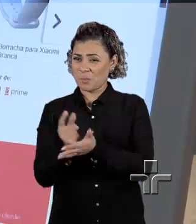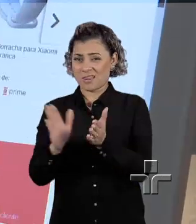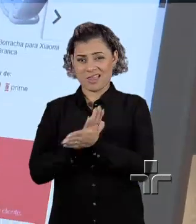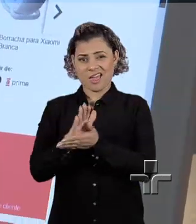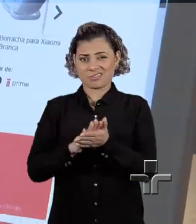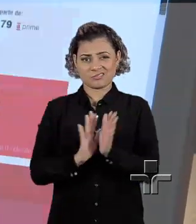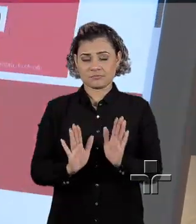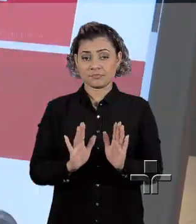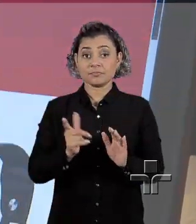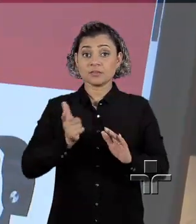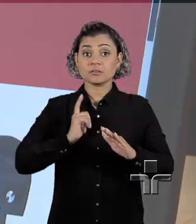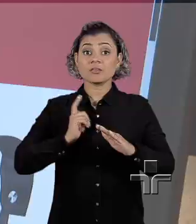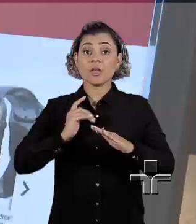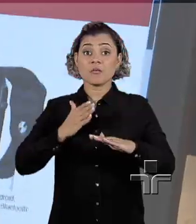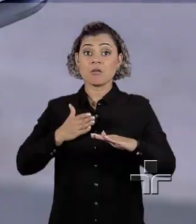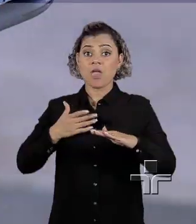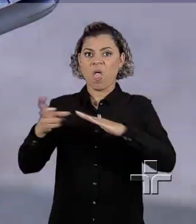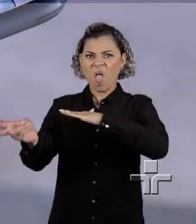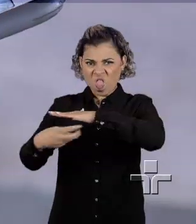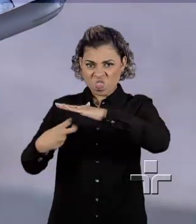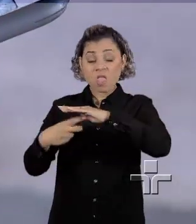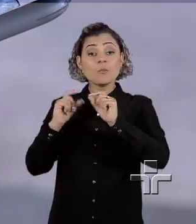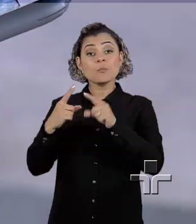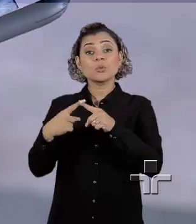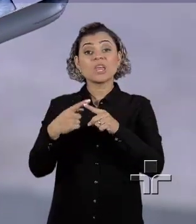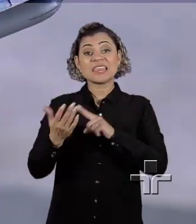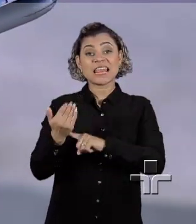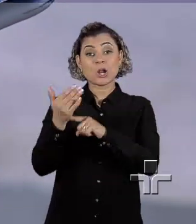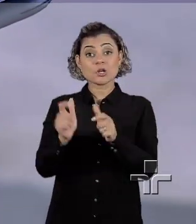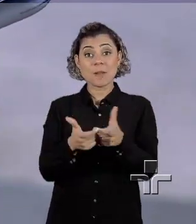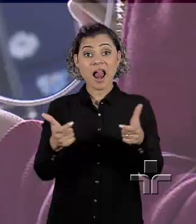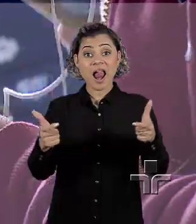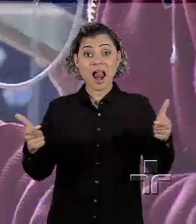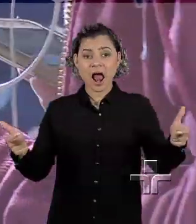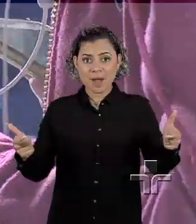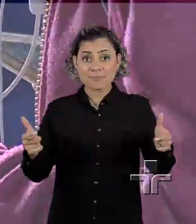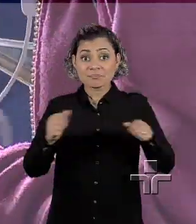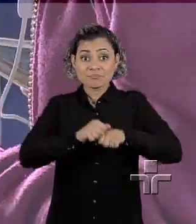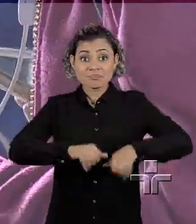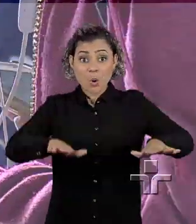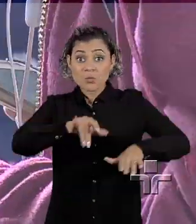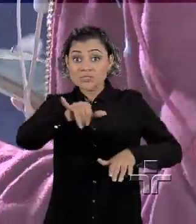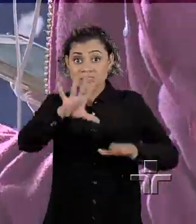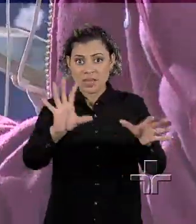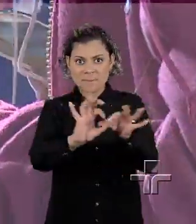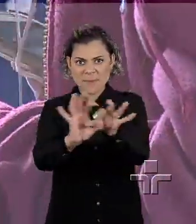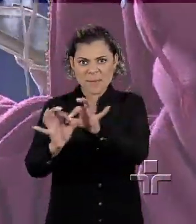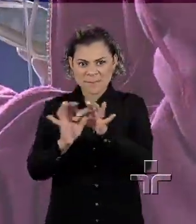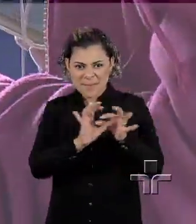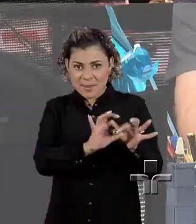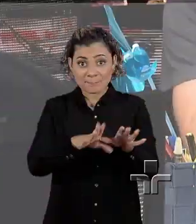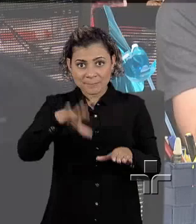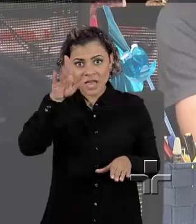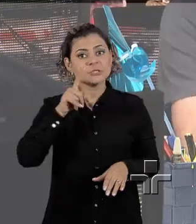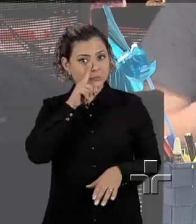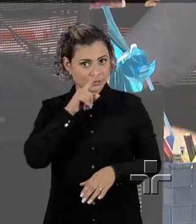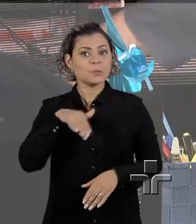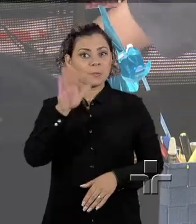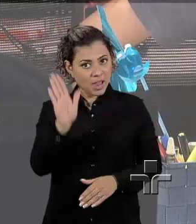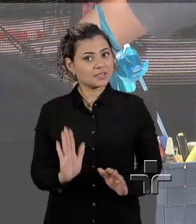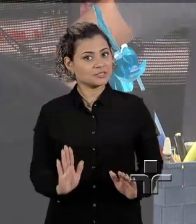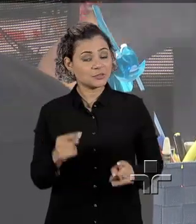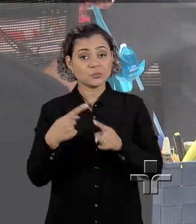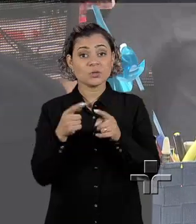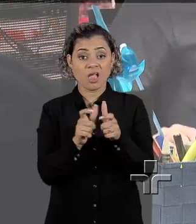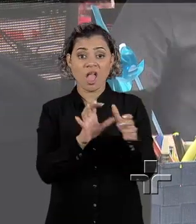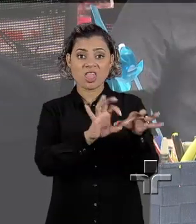Os cyberataques crescem na medida em que a tecnologia avança. Quanto mais dispositivos conectados, maior o risco, porque aumenta